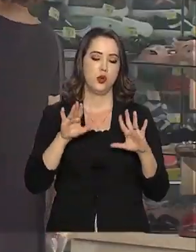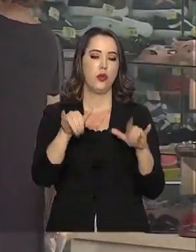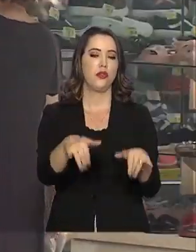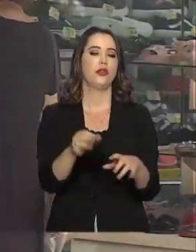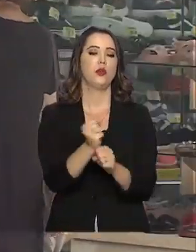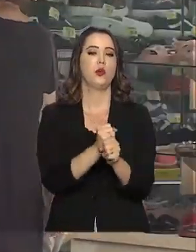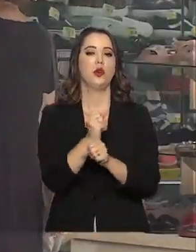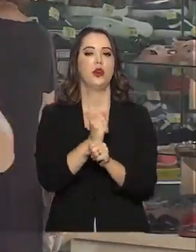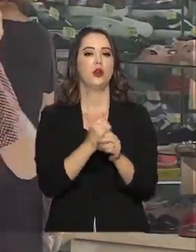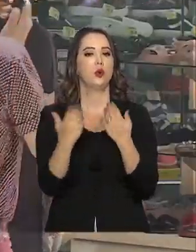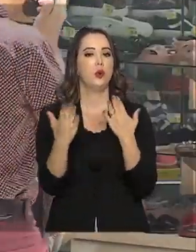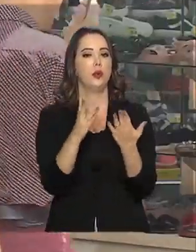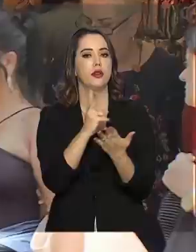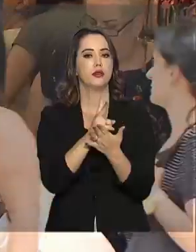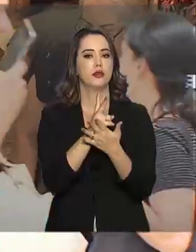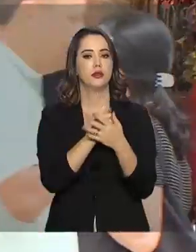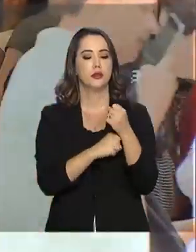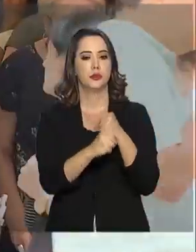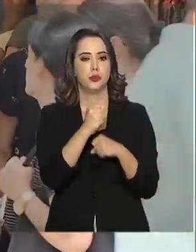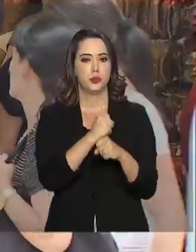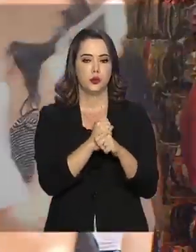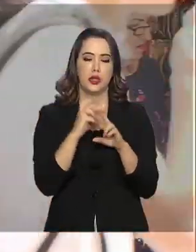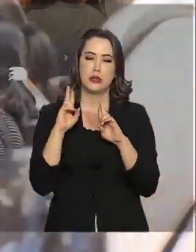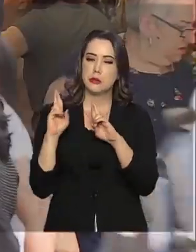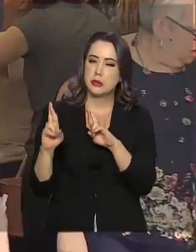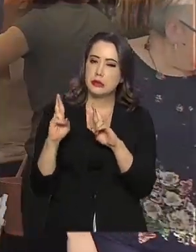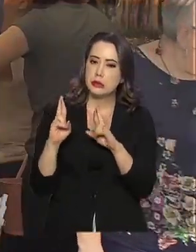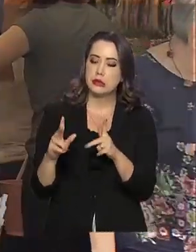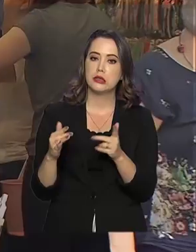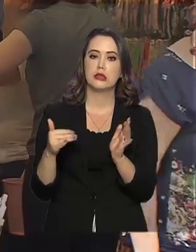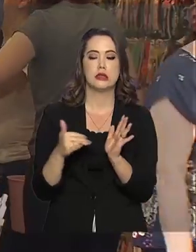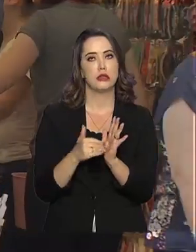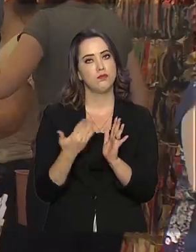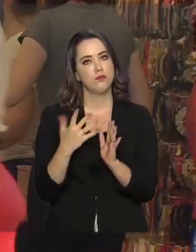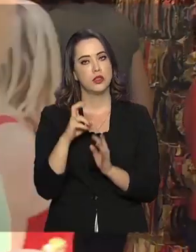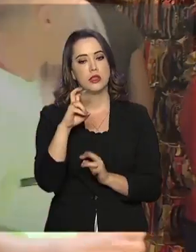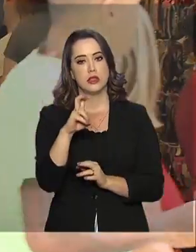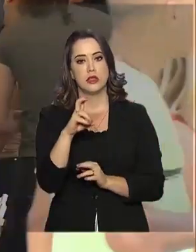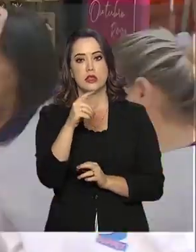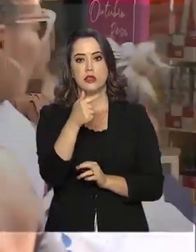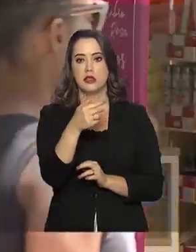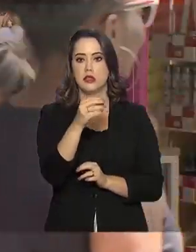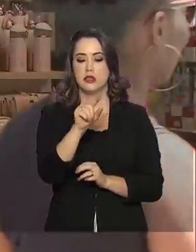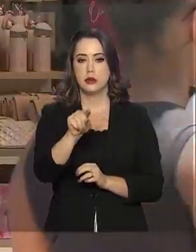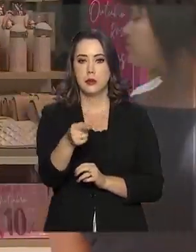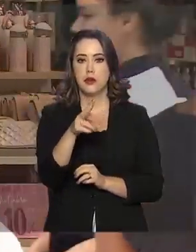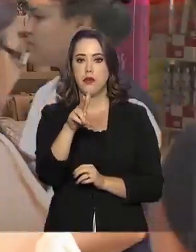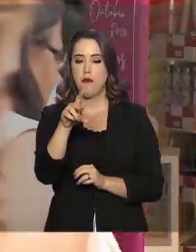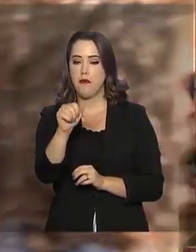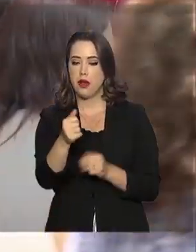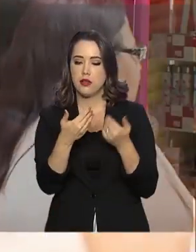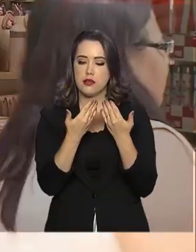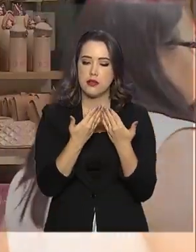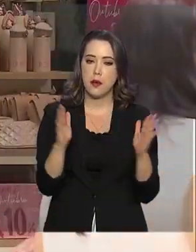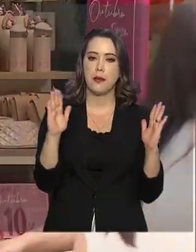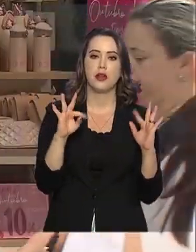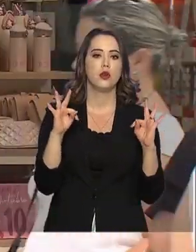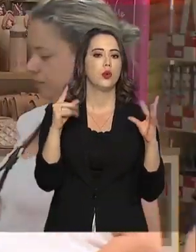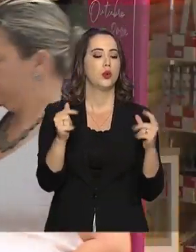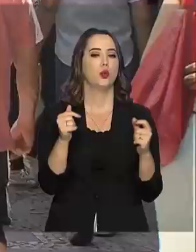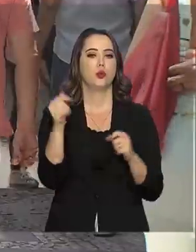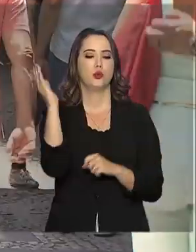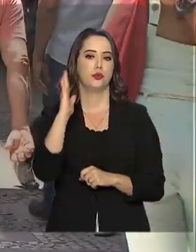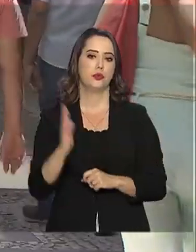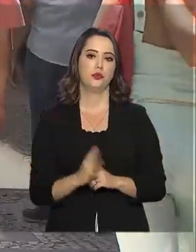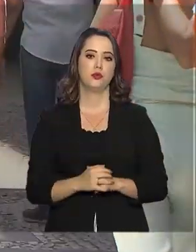com o mesmo período do ano passado. A estimativa é de que 570 mil vagas sejam abertas em todo o